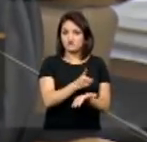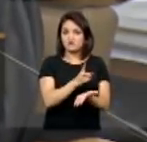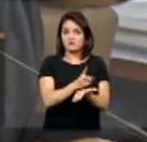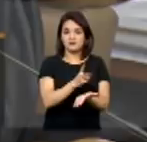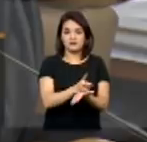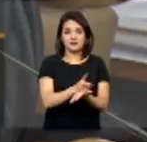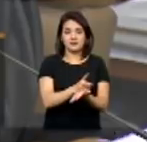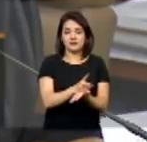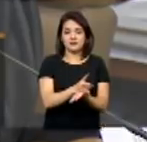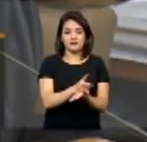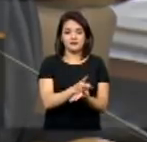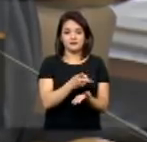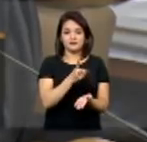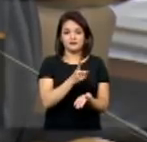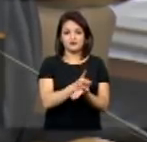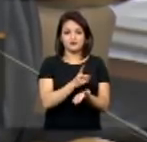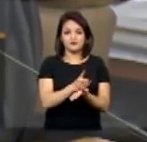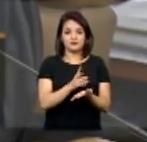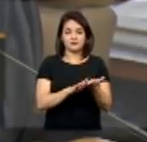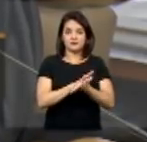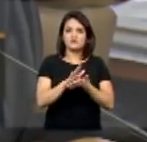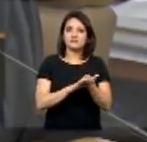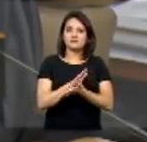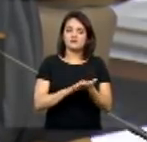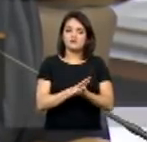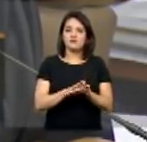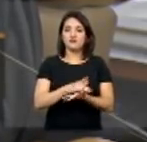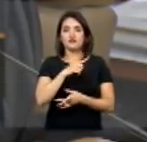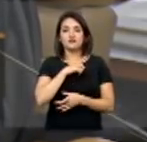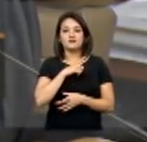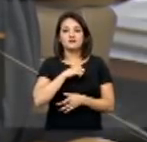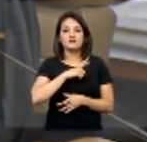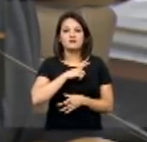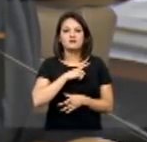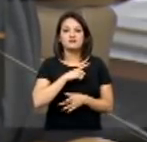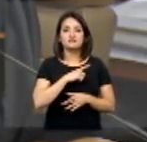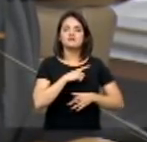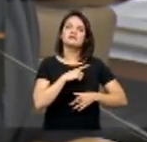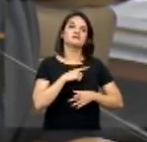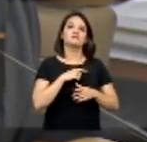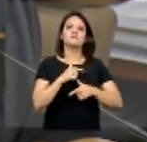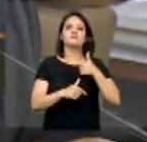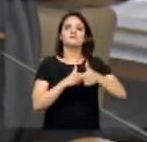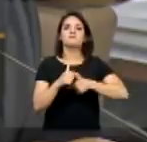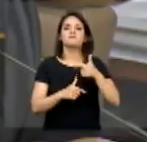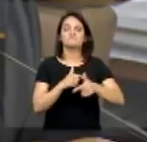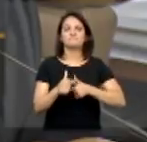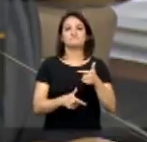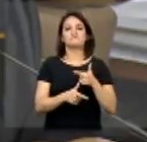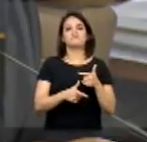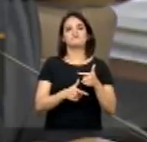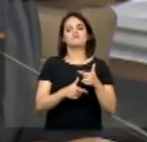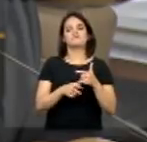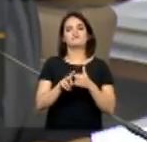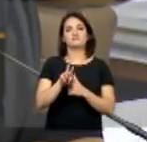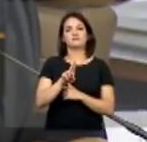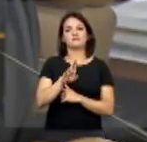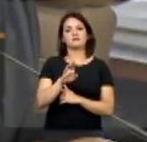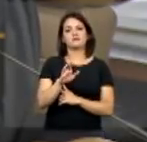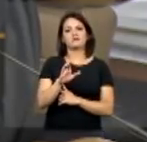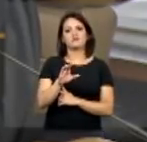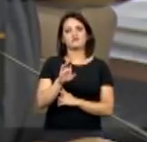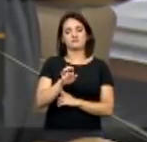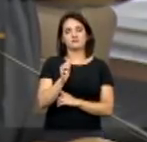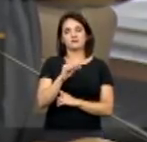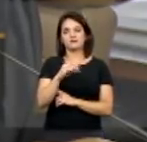acusatória cingindo-se a desencadear a atividade reativa em face do titular da ação penal